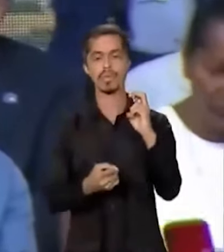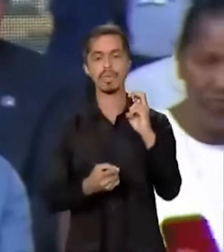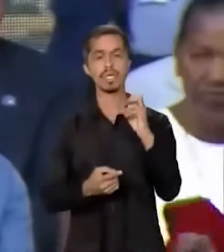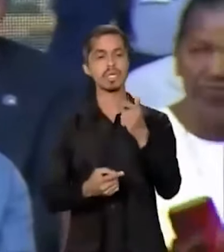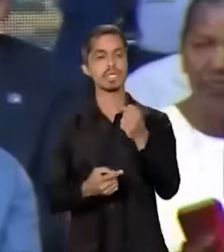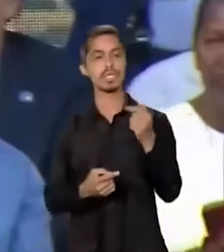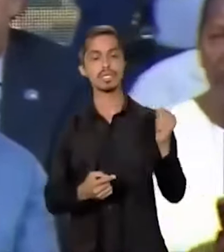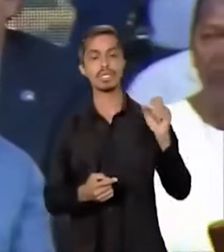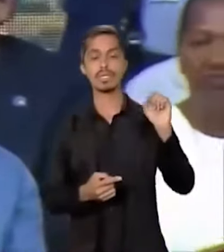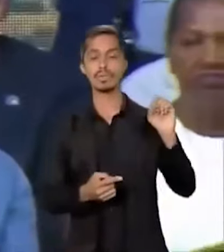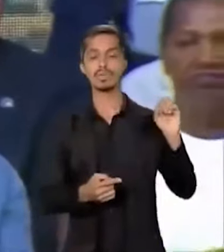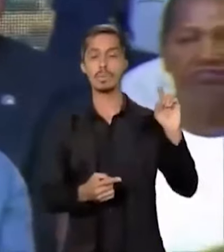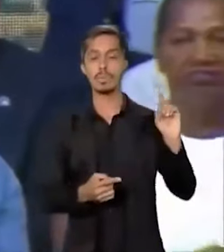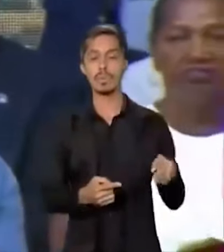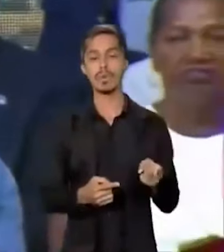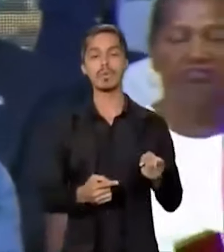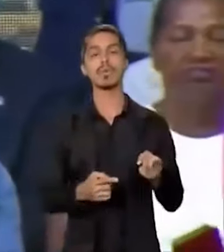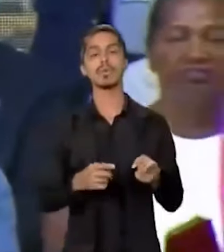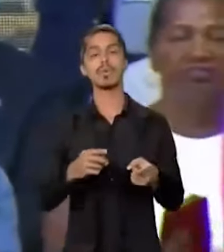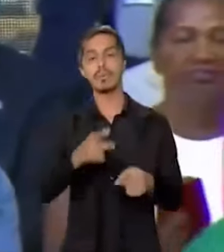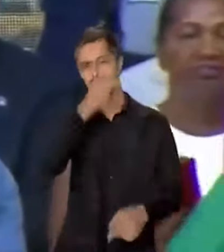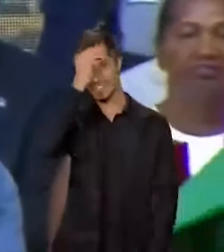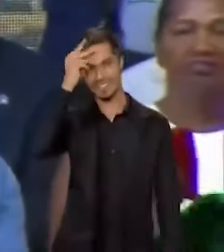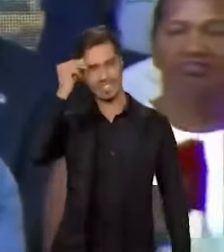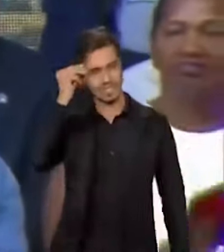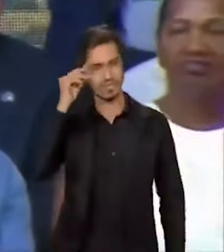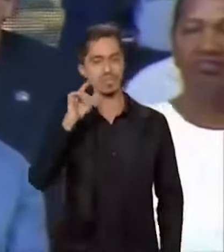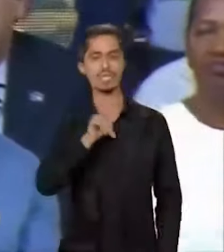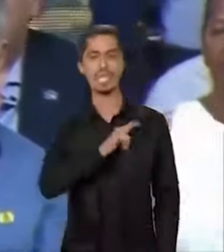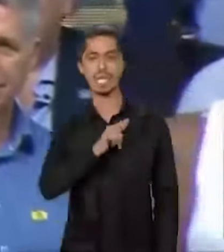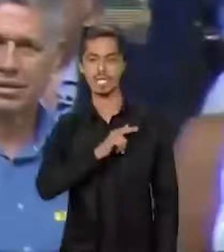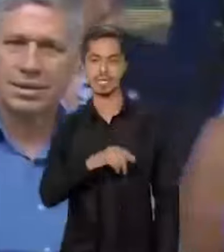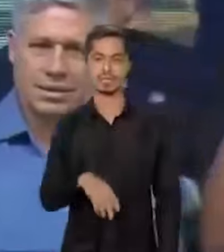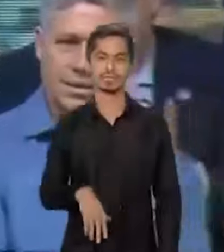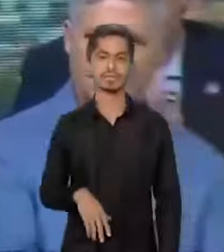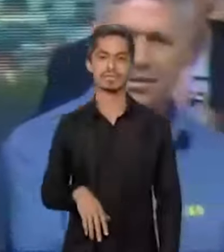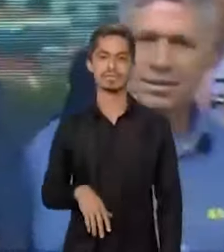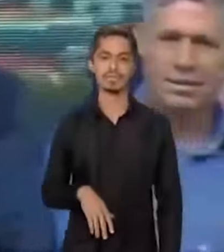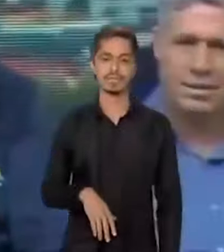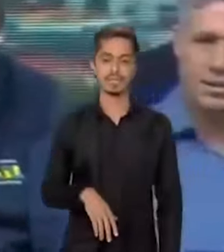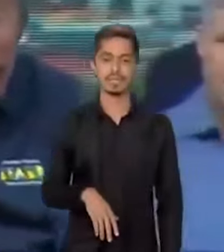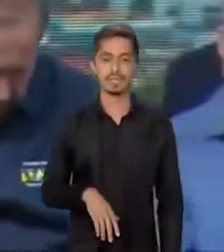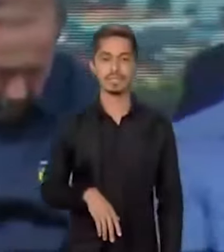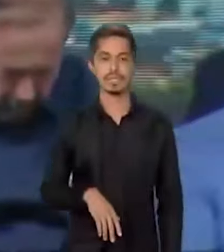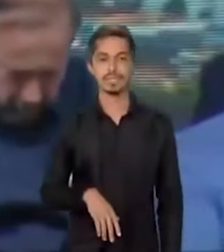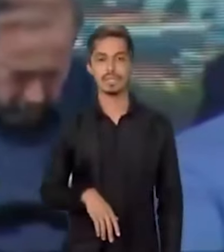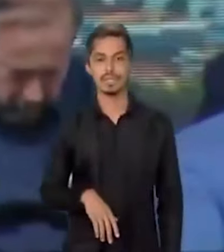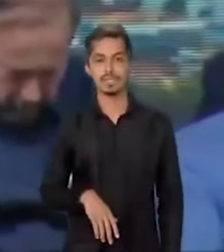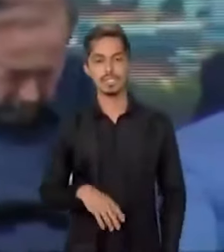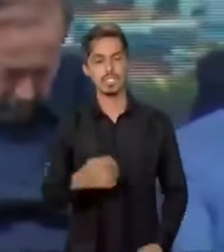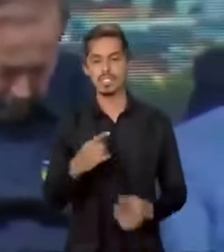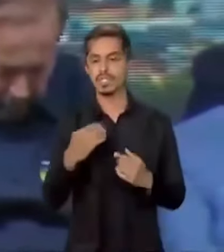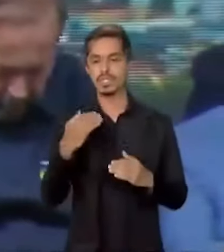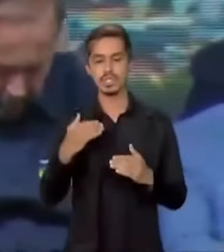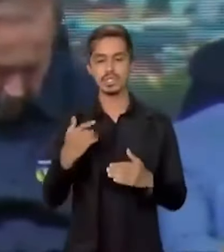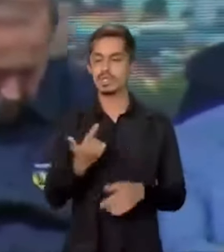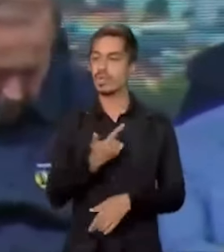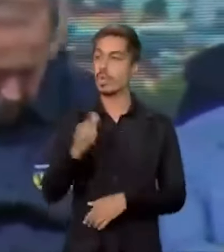5.700 prefeitos que tem nesse país, você não vai encontrar nenhum melhor que o companheiro